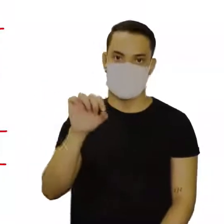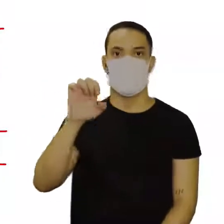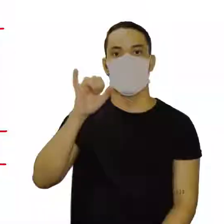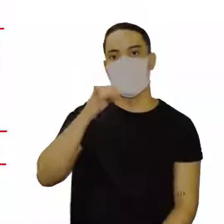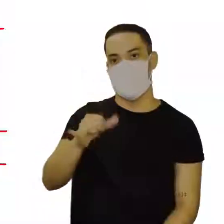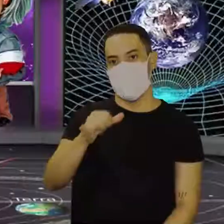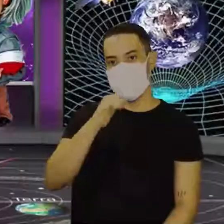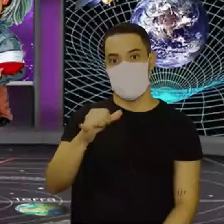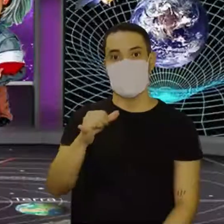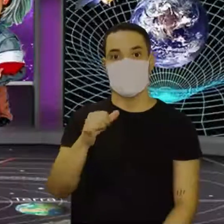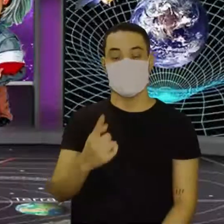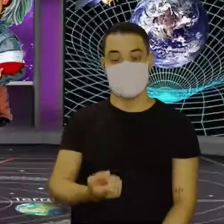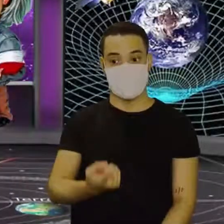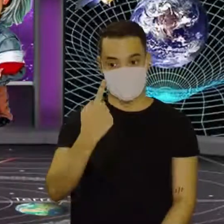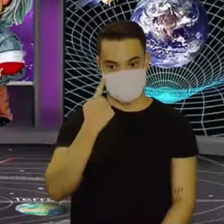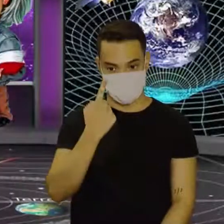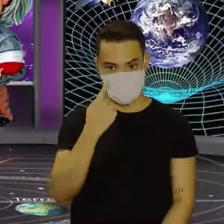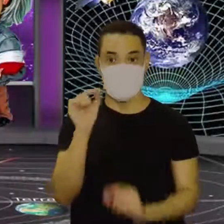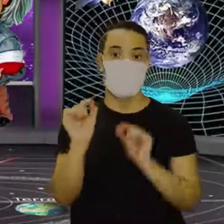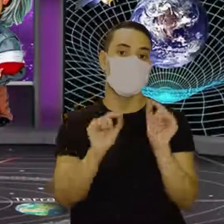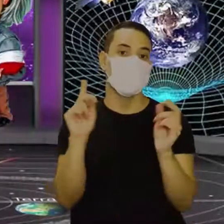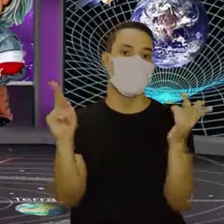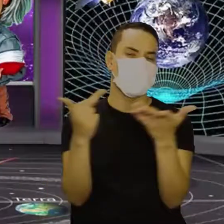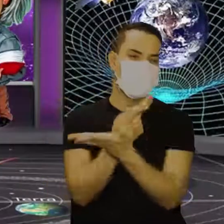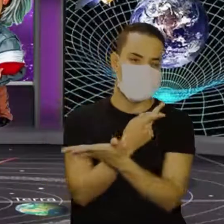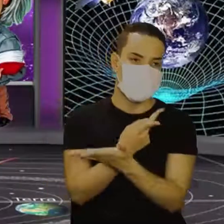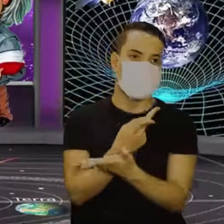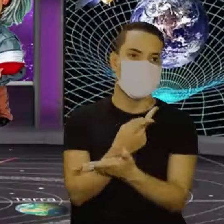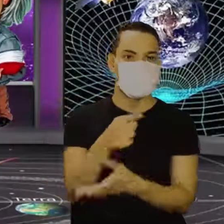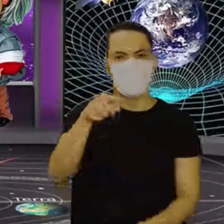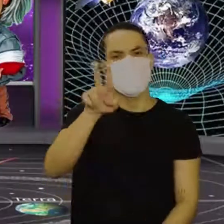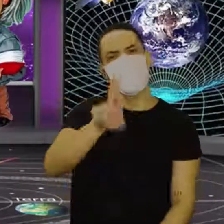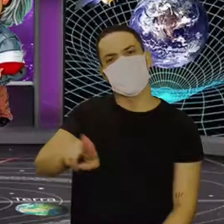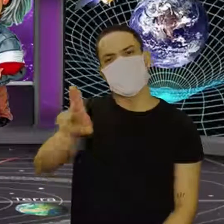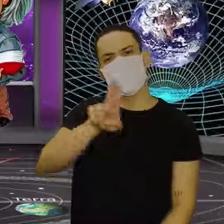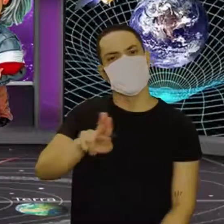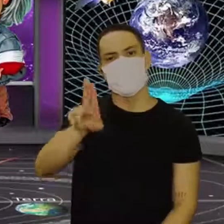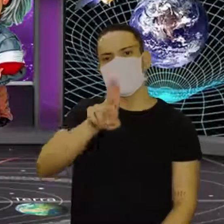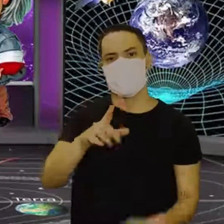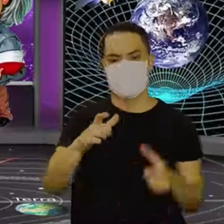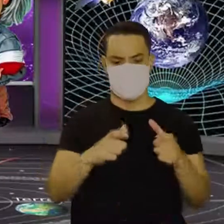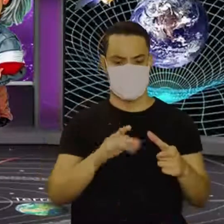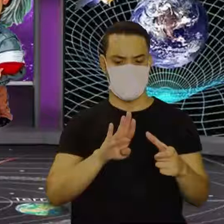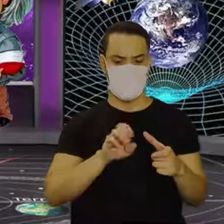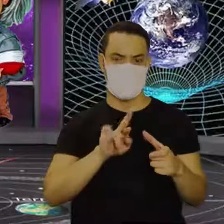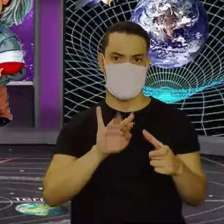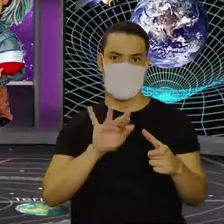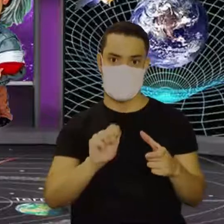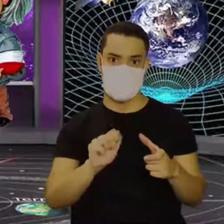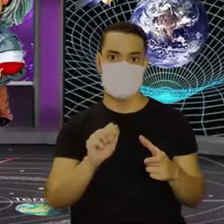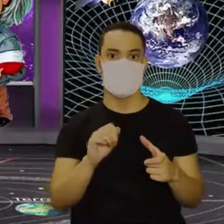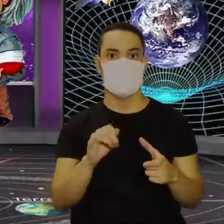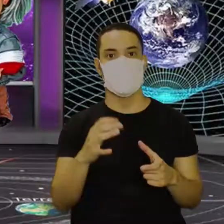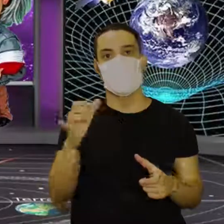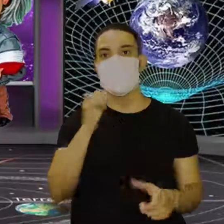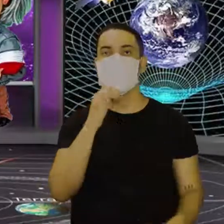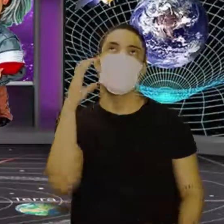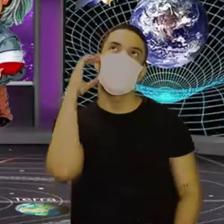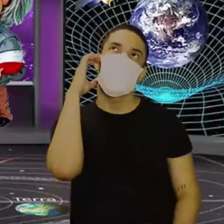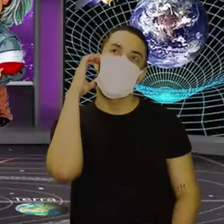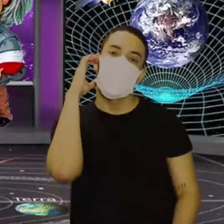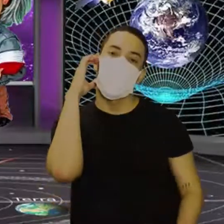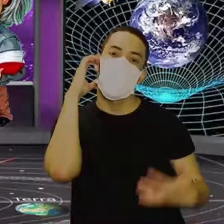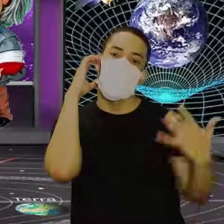Então, olha só, pessoal, o que acontece? Até para você usar uma bateria, eu acho que vocês já perceberam, pega o celular, coloca aqui no ouvido e